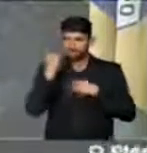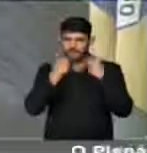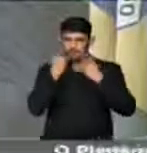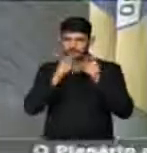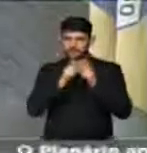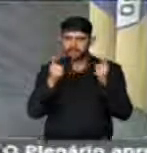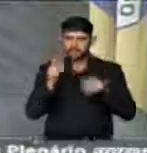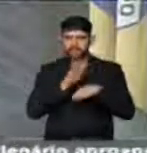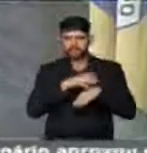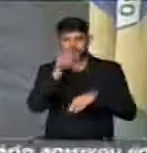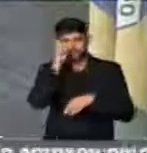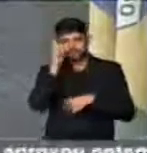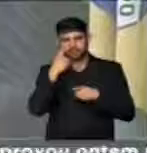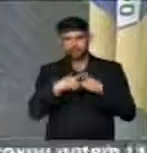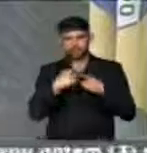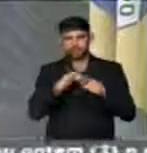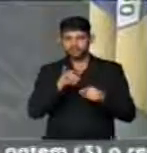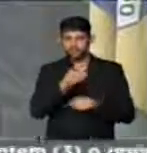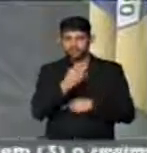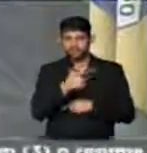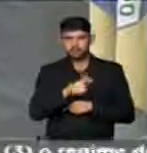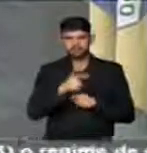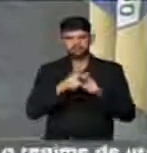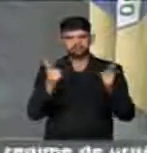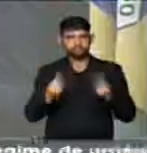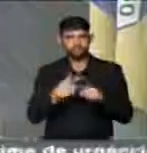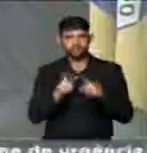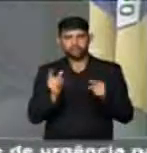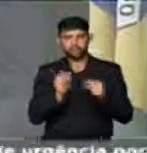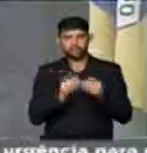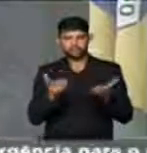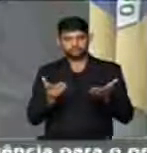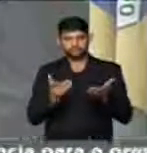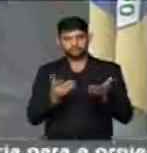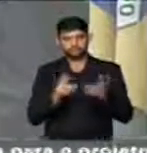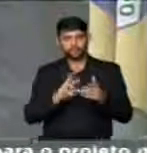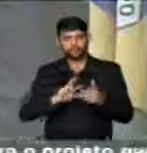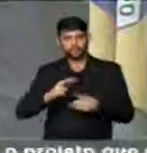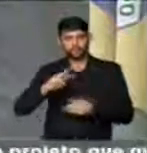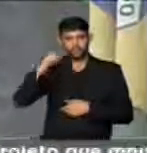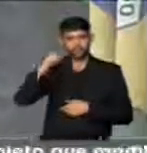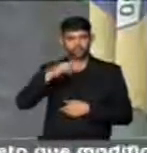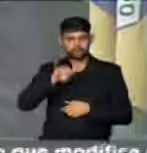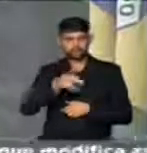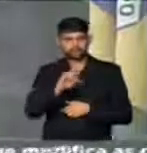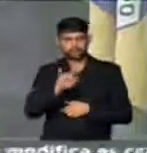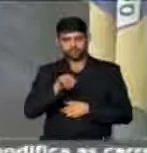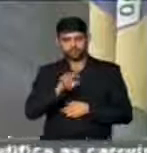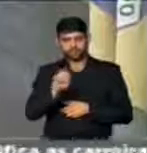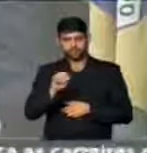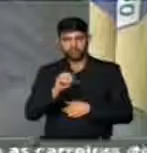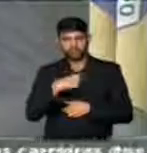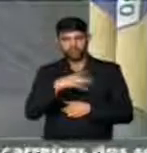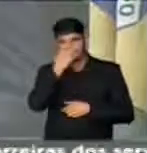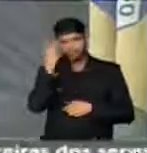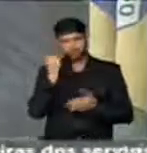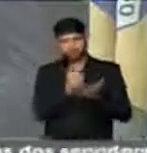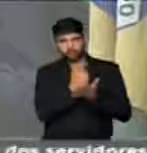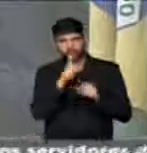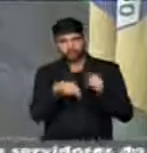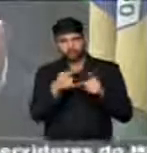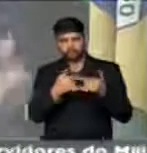mais empregados, a inflação, a caristia, a elevação das taxas de juros ao consumidor,